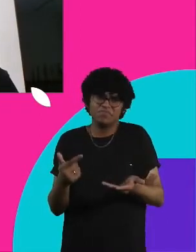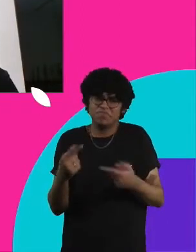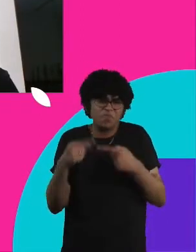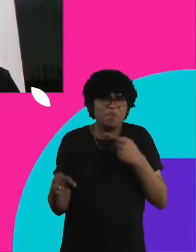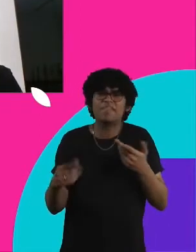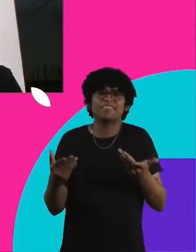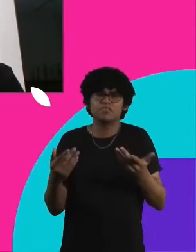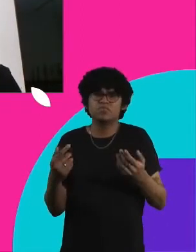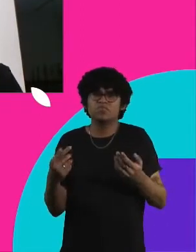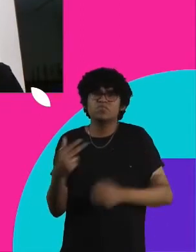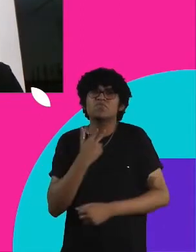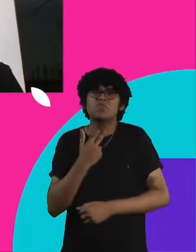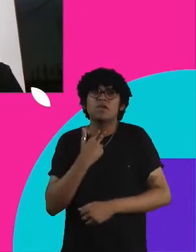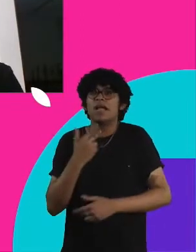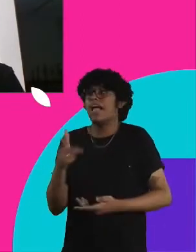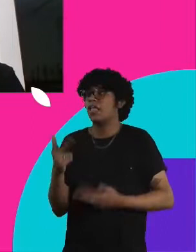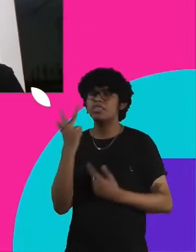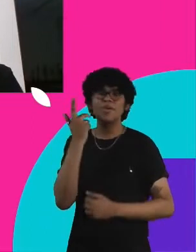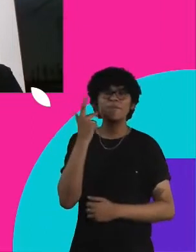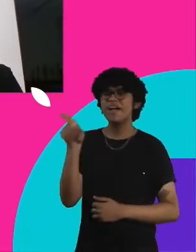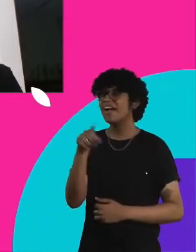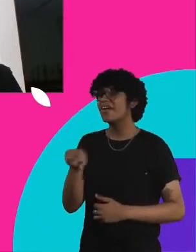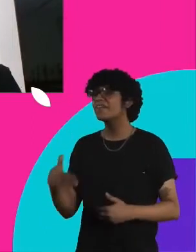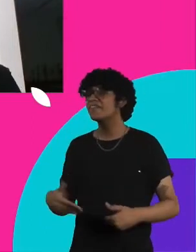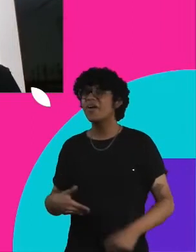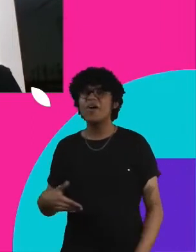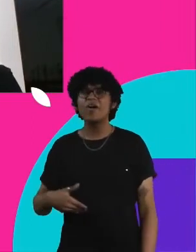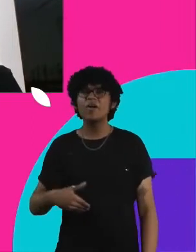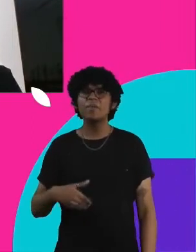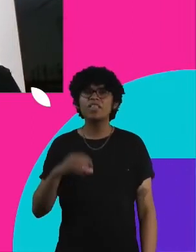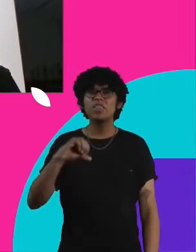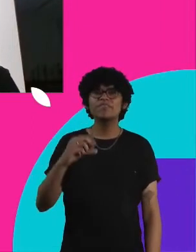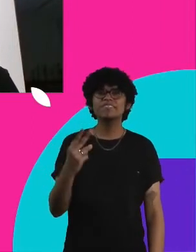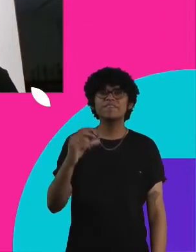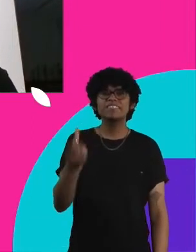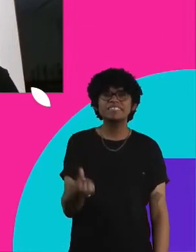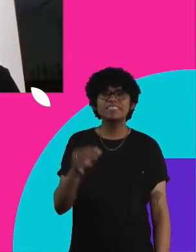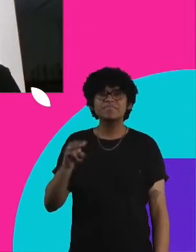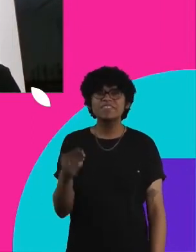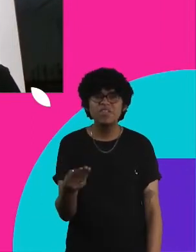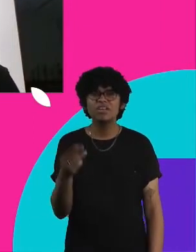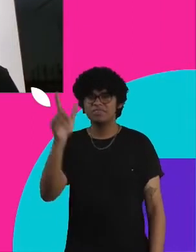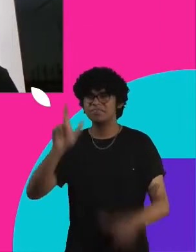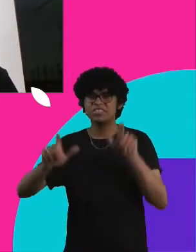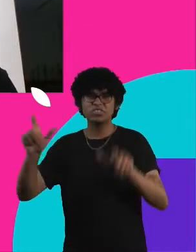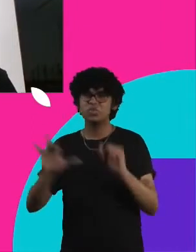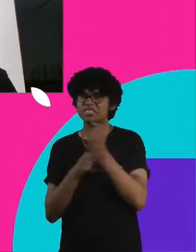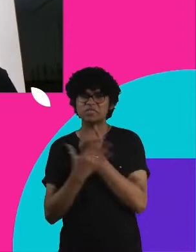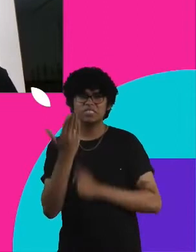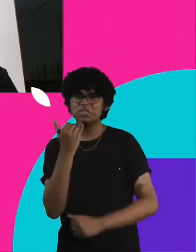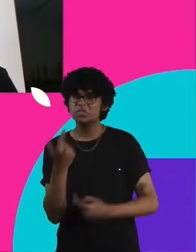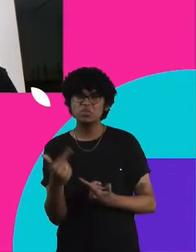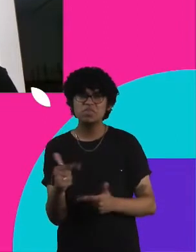pode normalizar um país onde as pessoas passam fome, onde 120 milhões de pessoas vivem com insegurança alimentar. É aquela cena que me chocou,